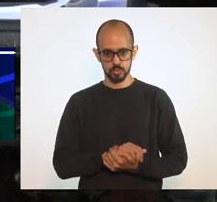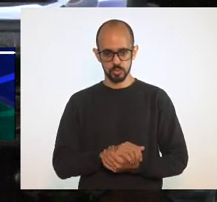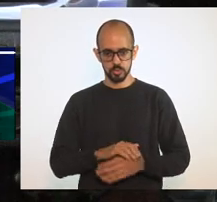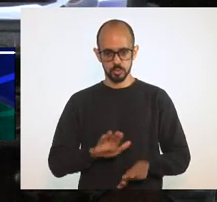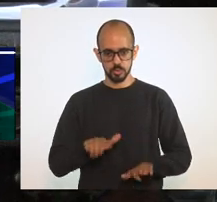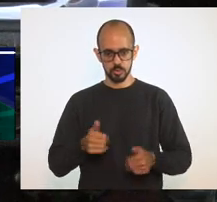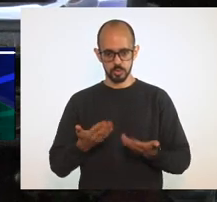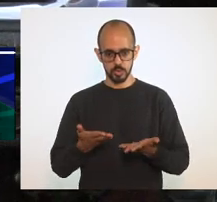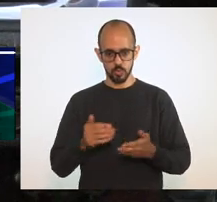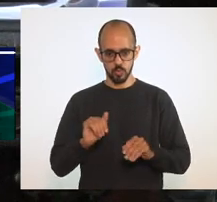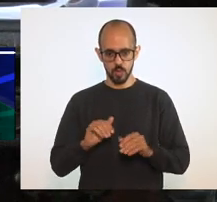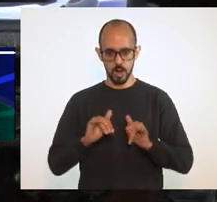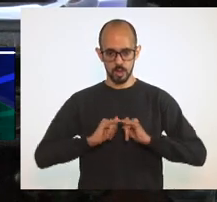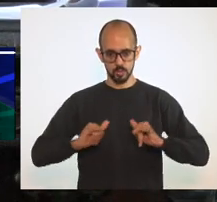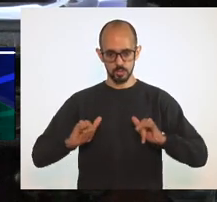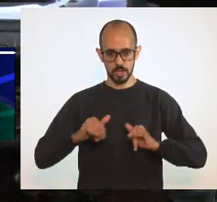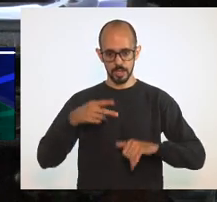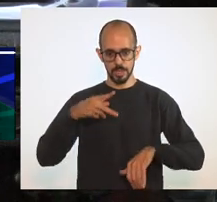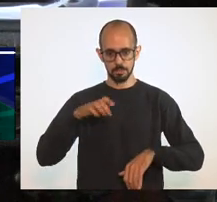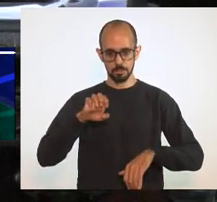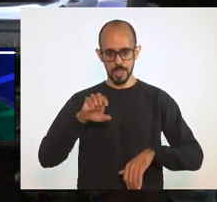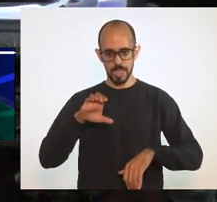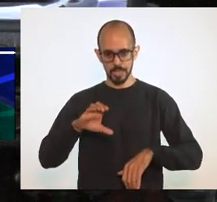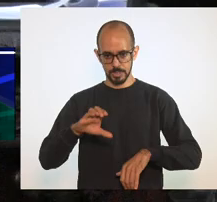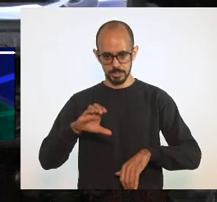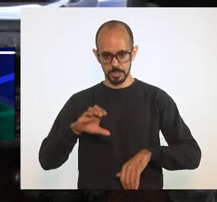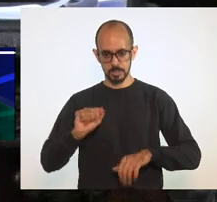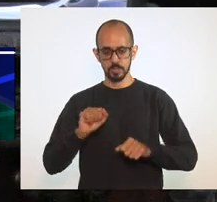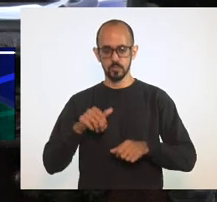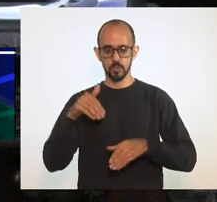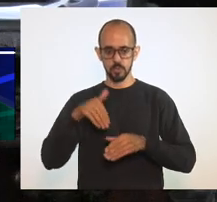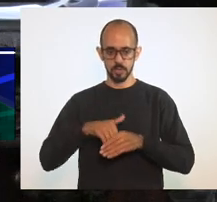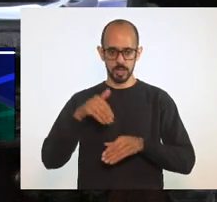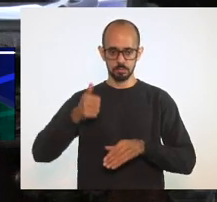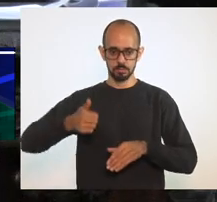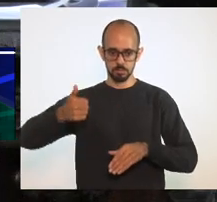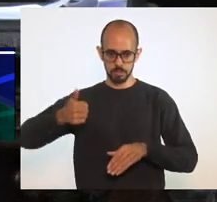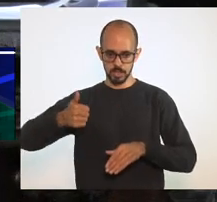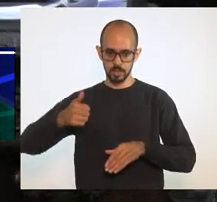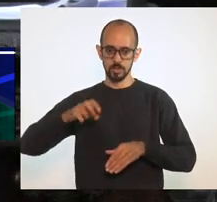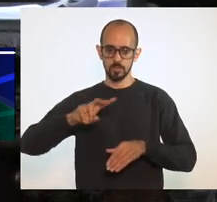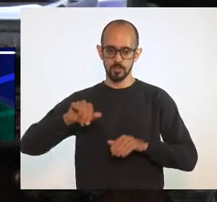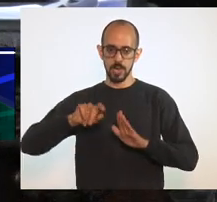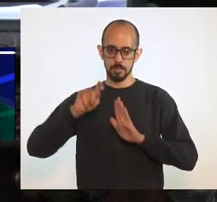a PEC foi votada em primeira, vai a redação do vencido para a segunda. Ok?